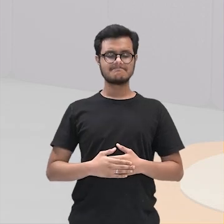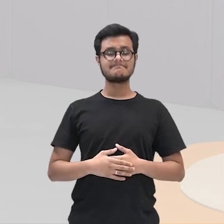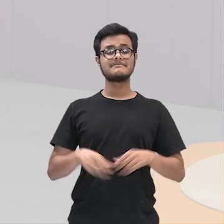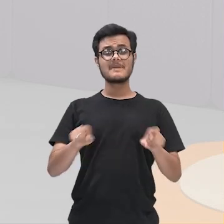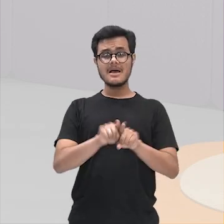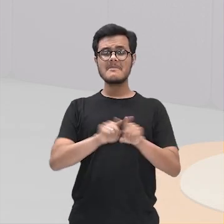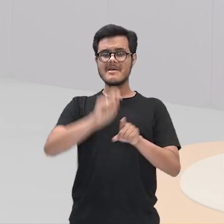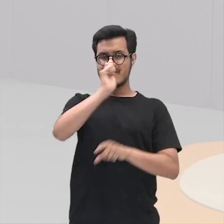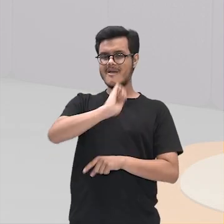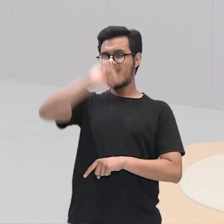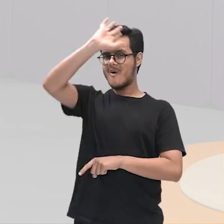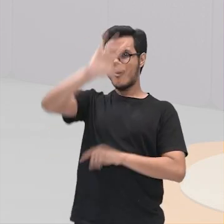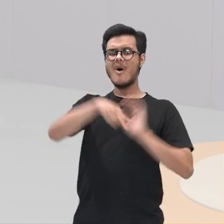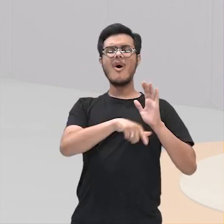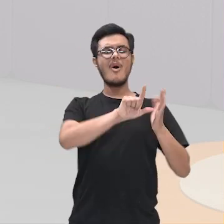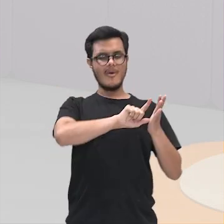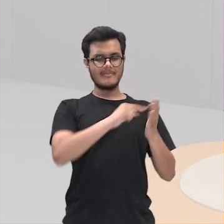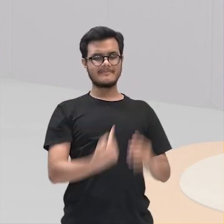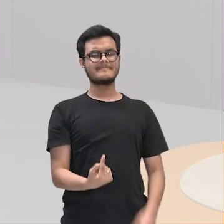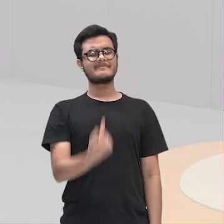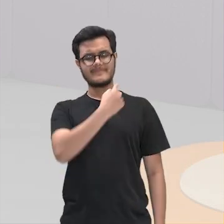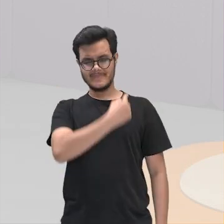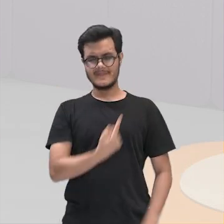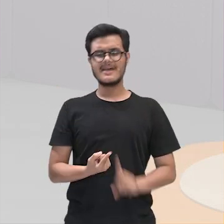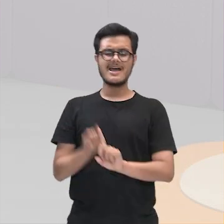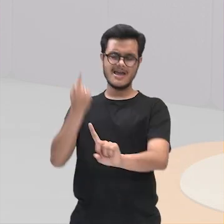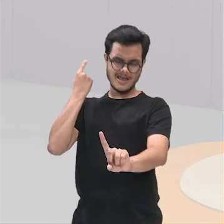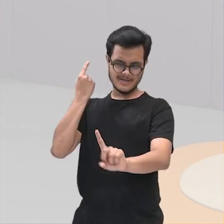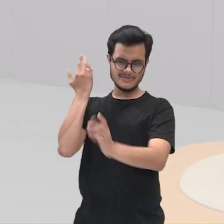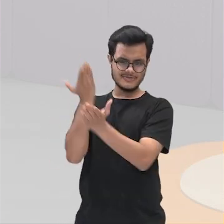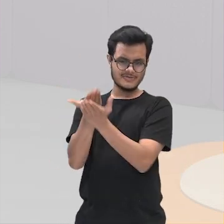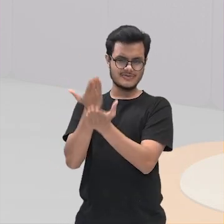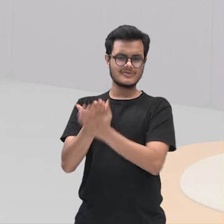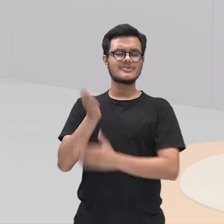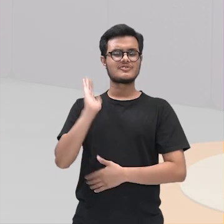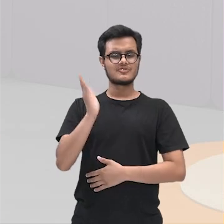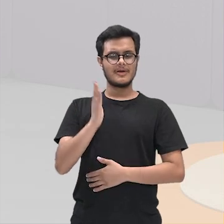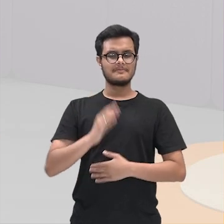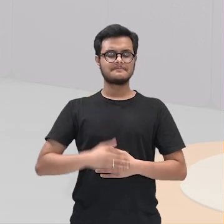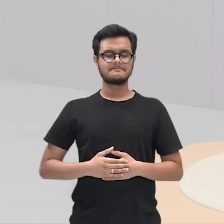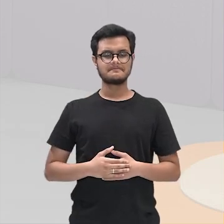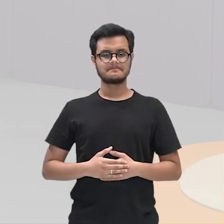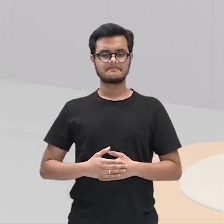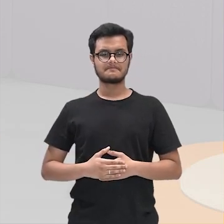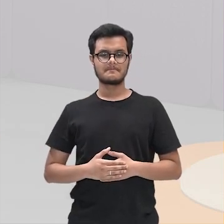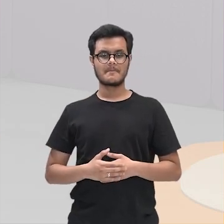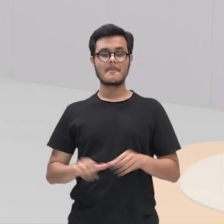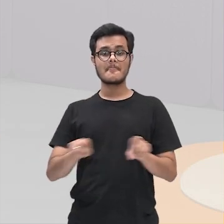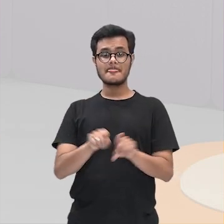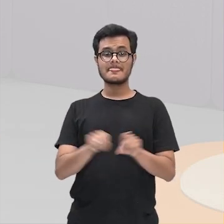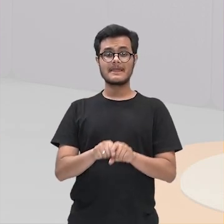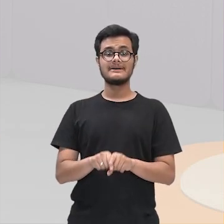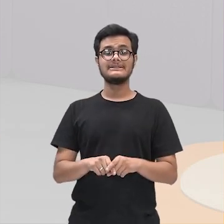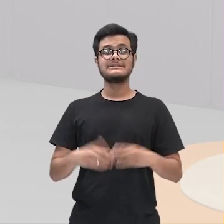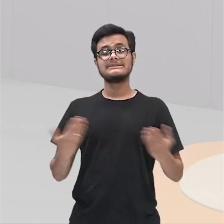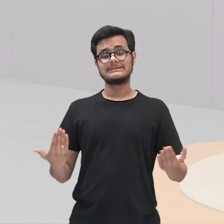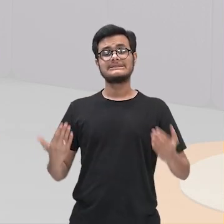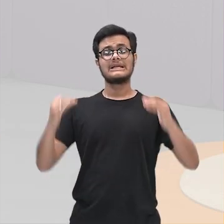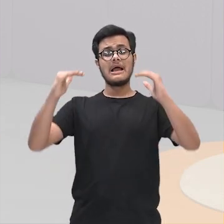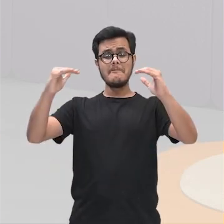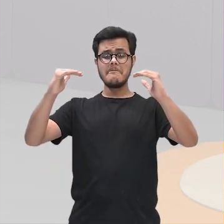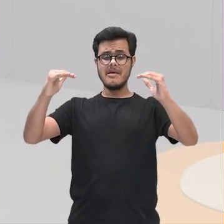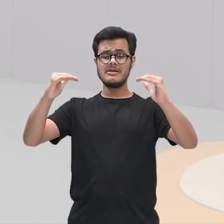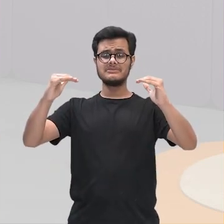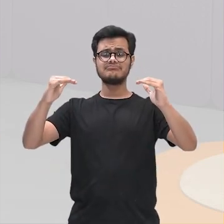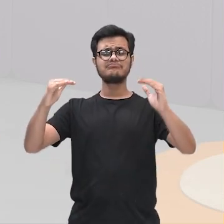como a gente já viu em outras aulas no Império Romano, tá bom? Vamos ter ali as camadas médias,